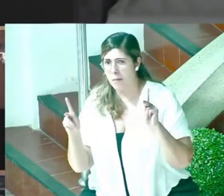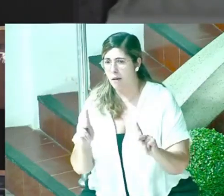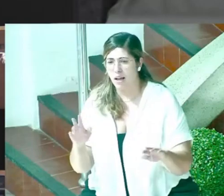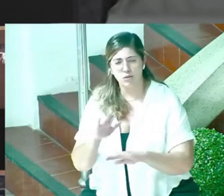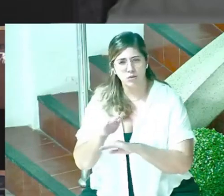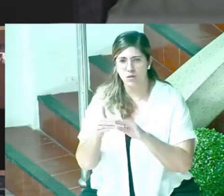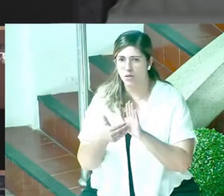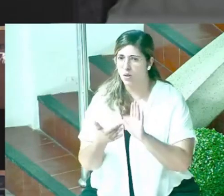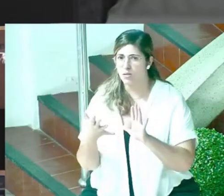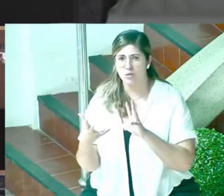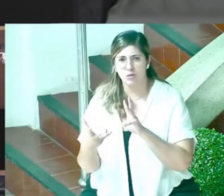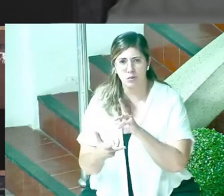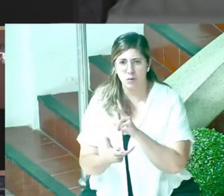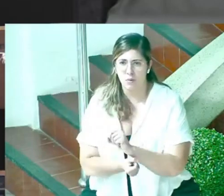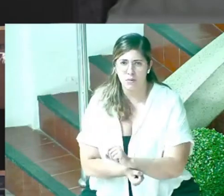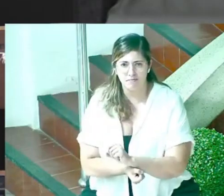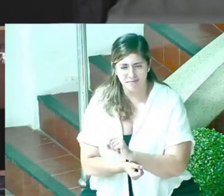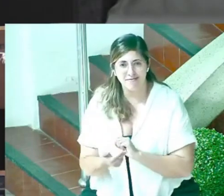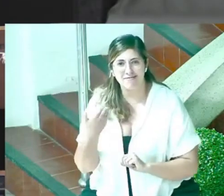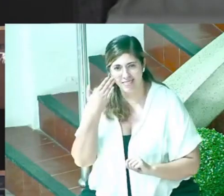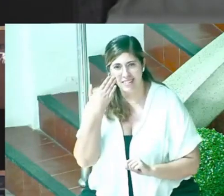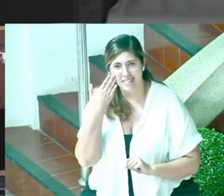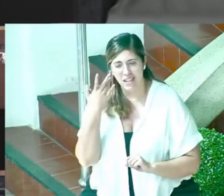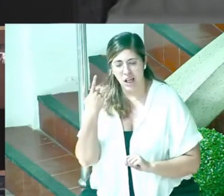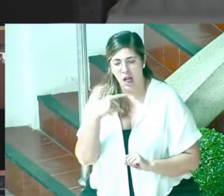ofendeu. Ela vai sendo